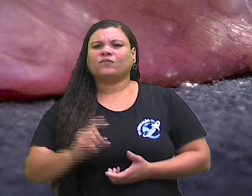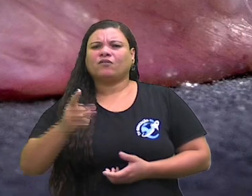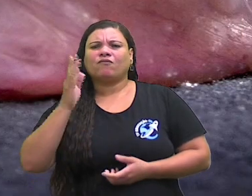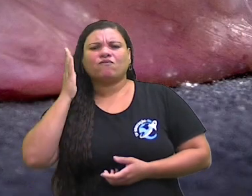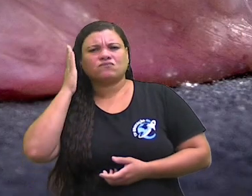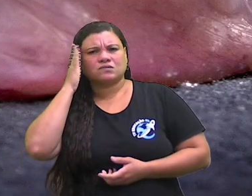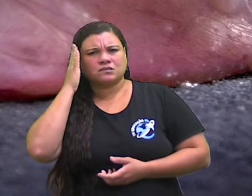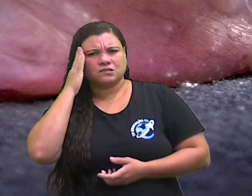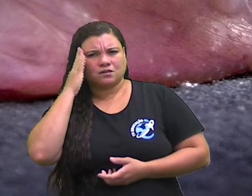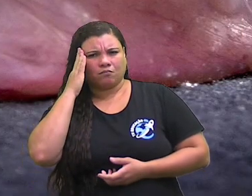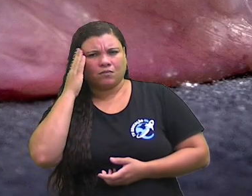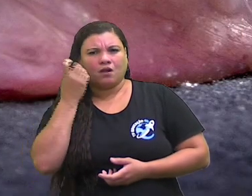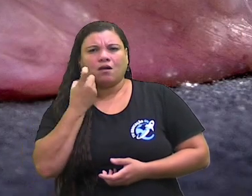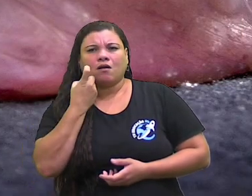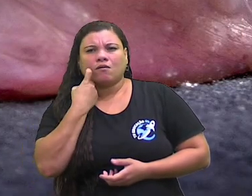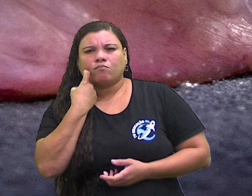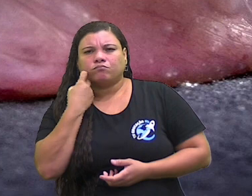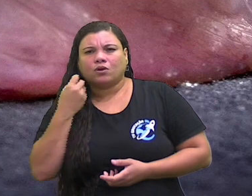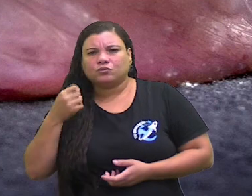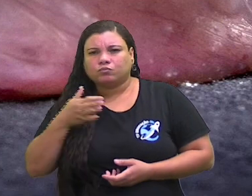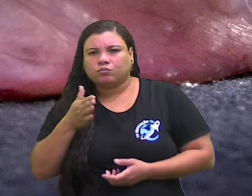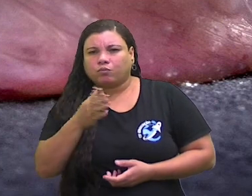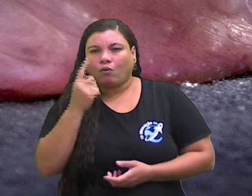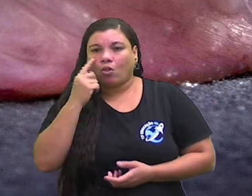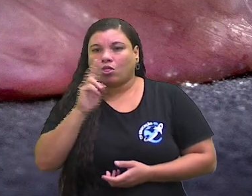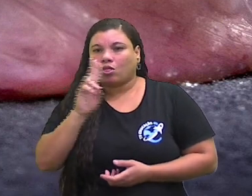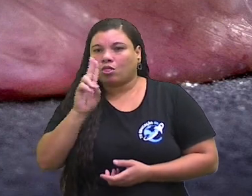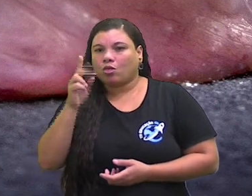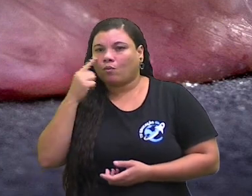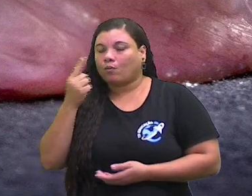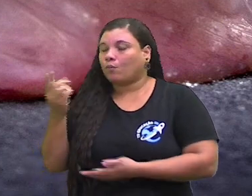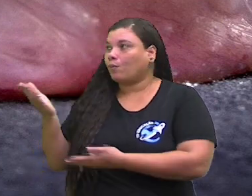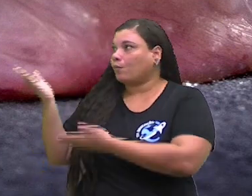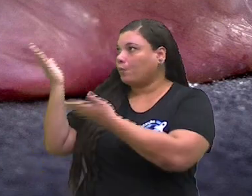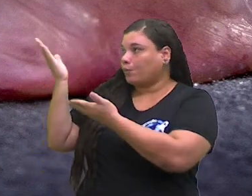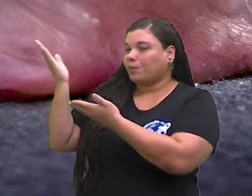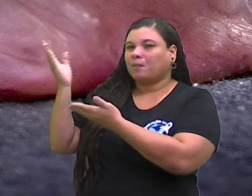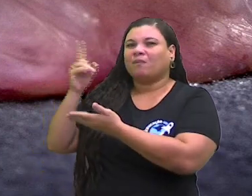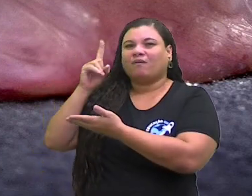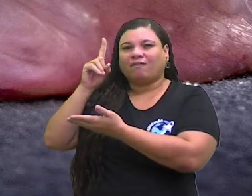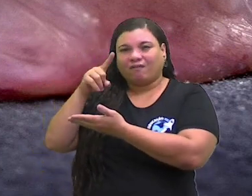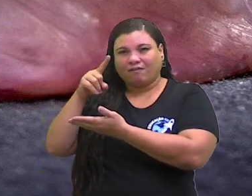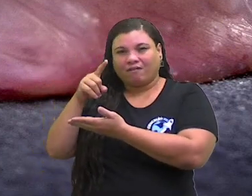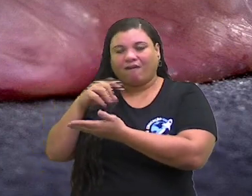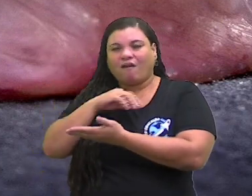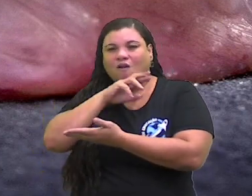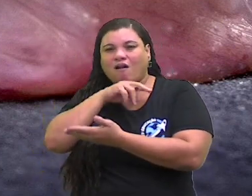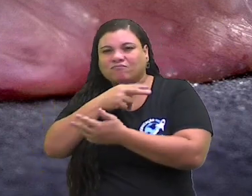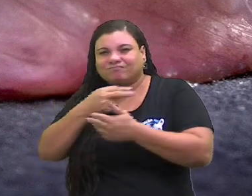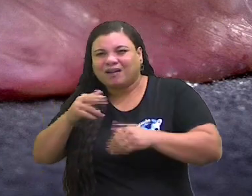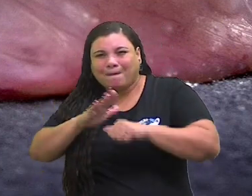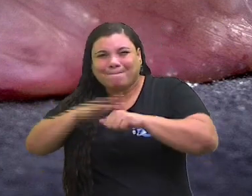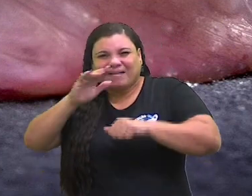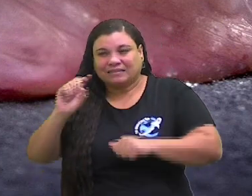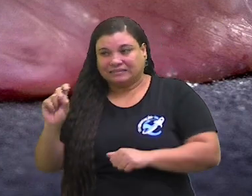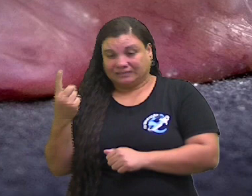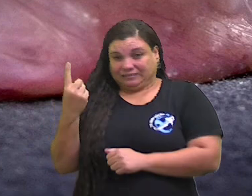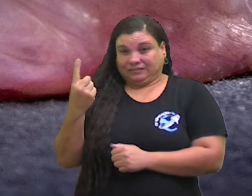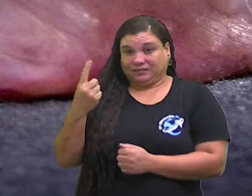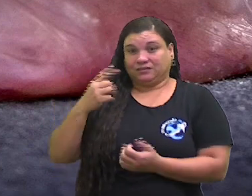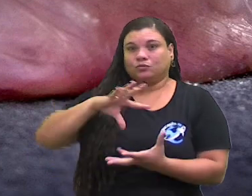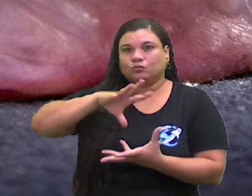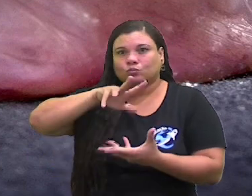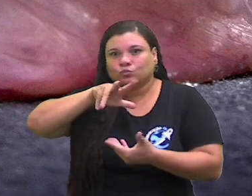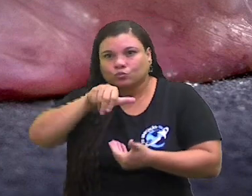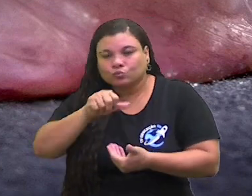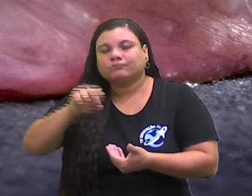Você sabia que o peixe bolha é um dos animais mais exóticos do mundo? Isto mesmo, o peixe bolha é um espécime que habita nas regiões